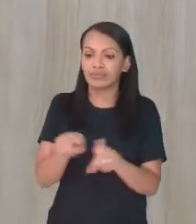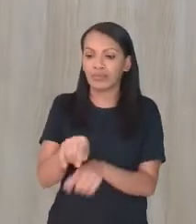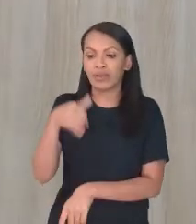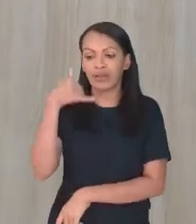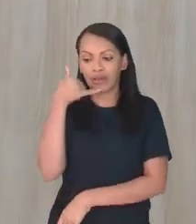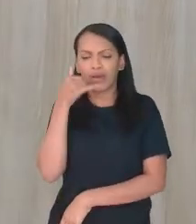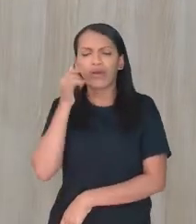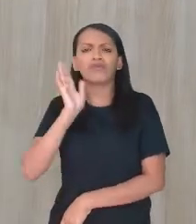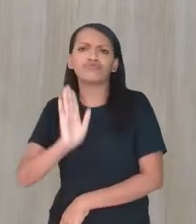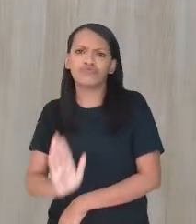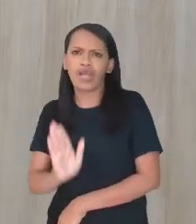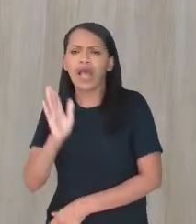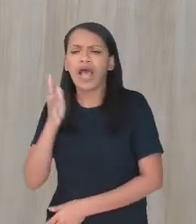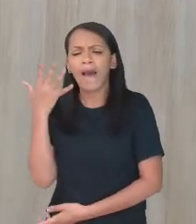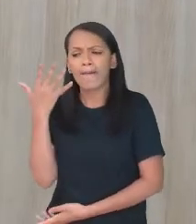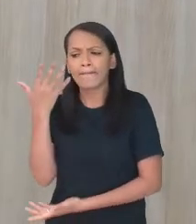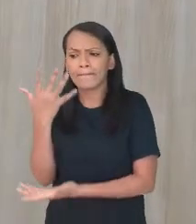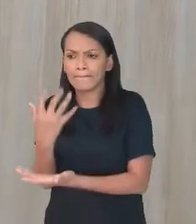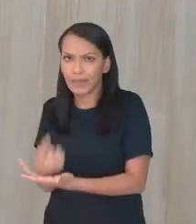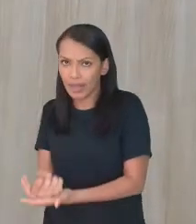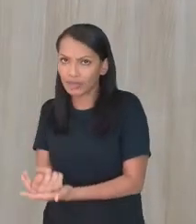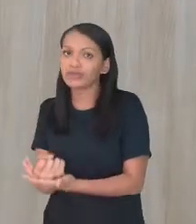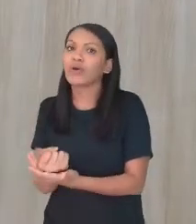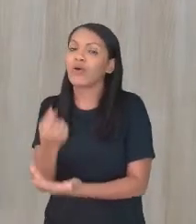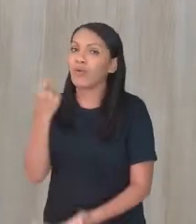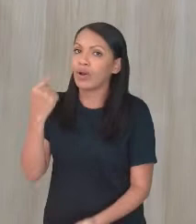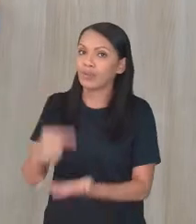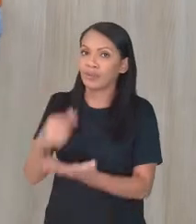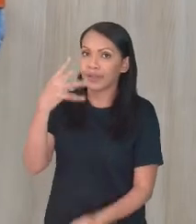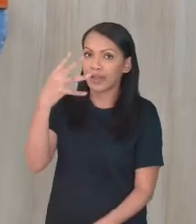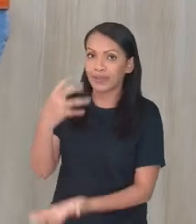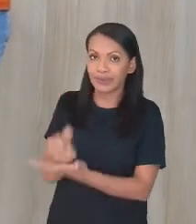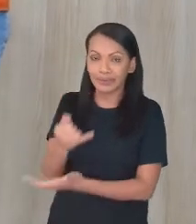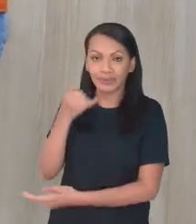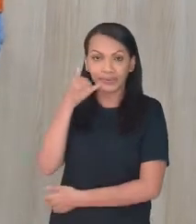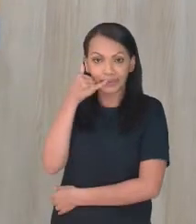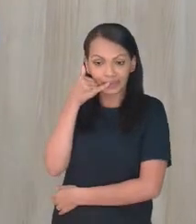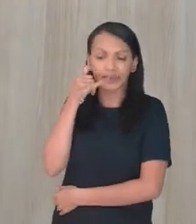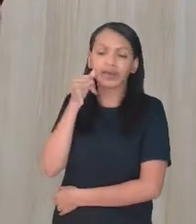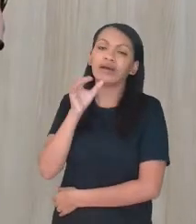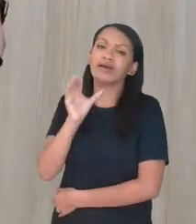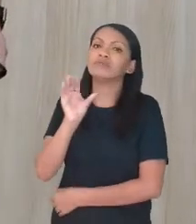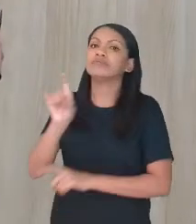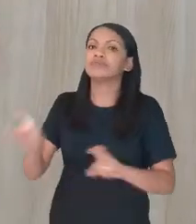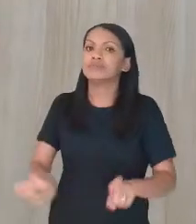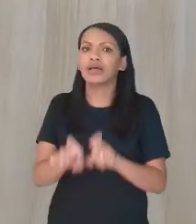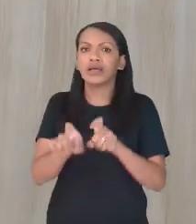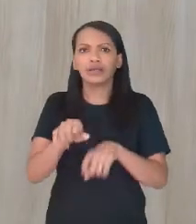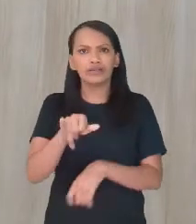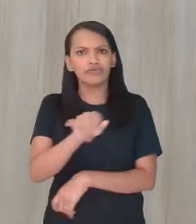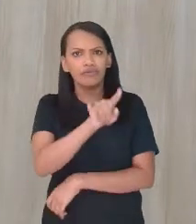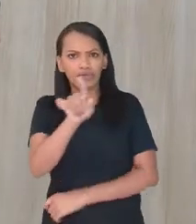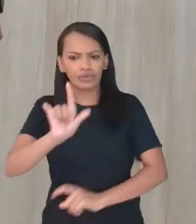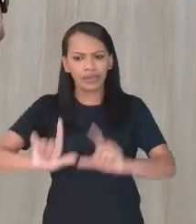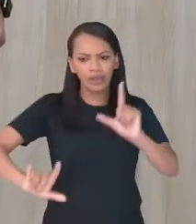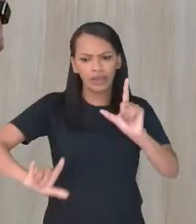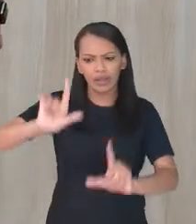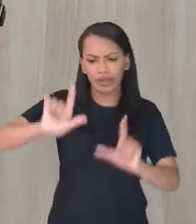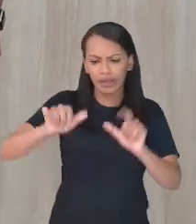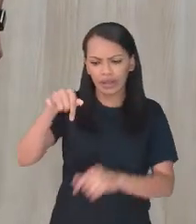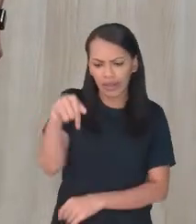você já baixou aí, você já fez o download do nosso aplicativo. Se você está assistindo essa aula